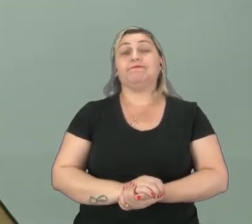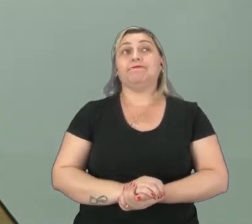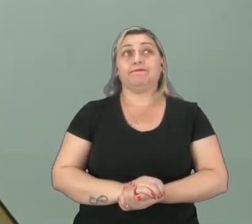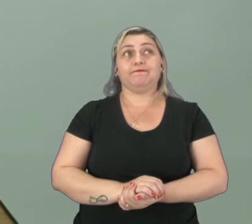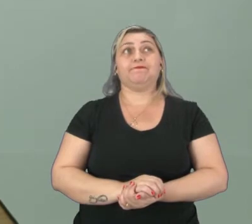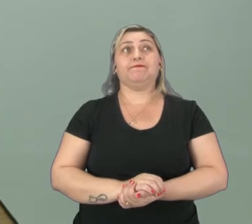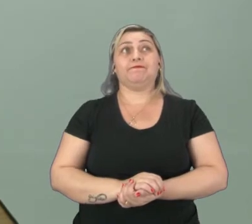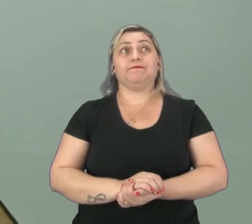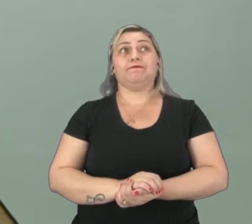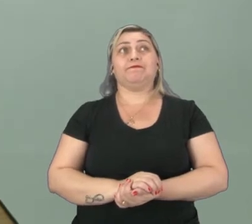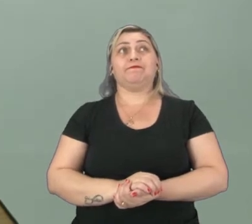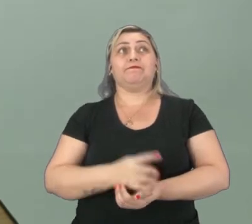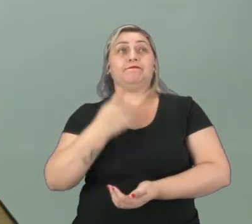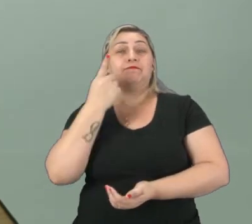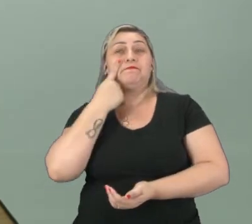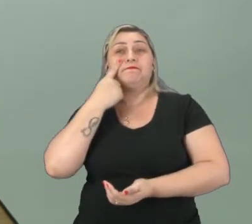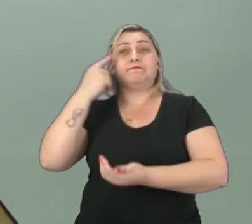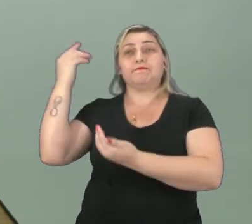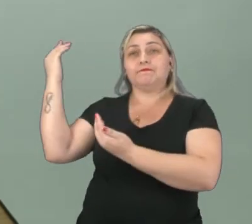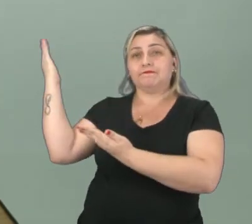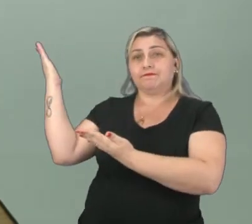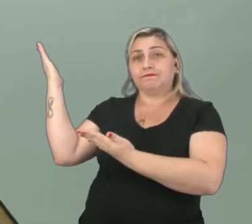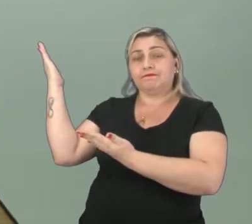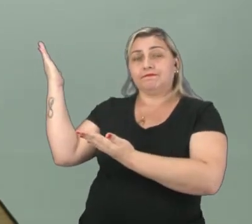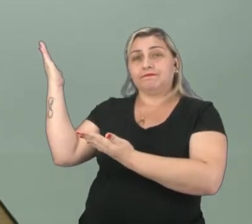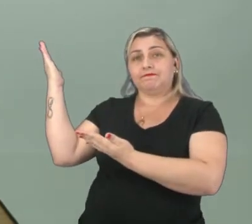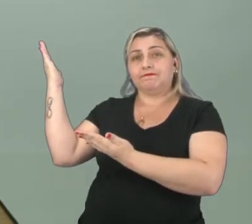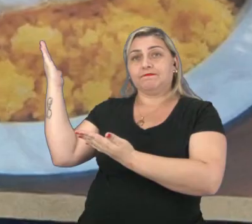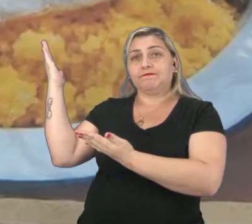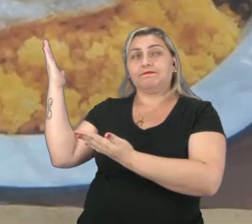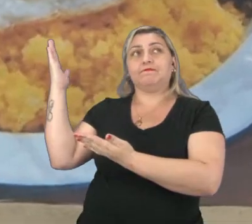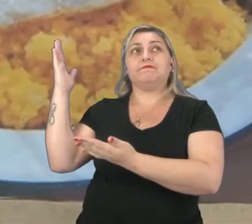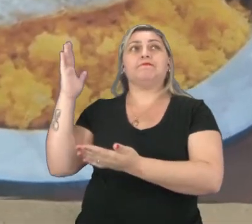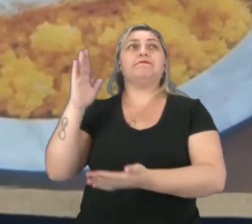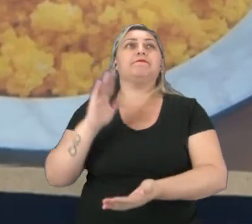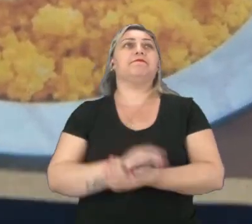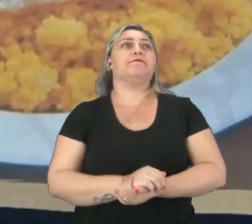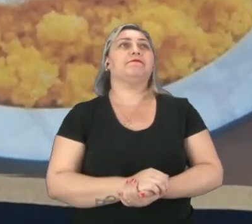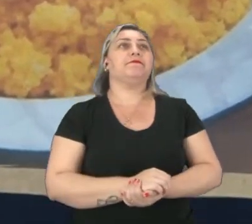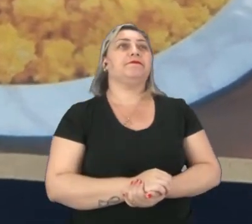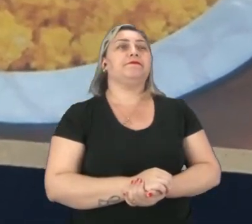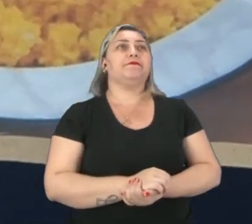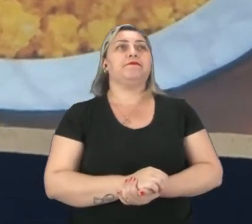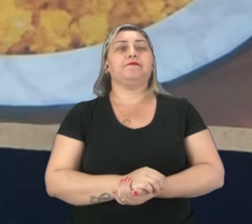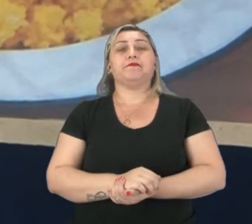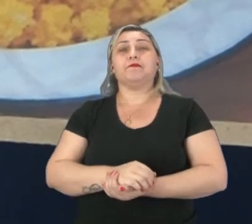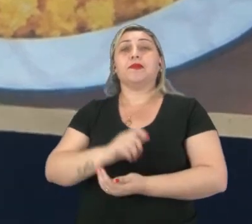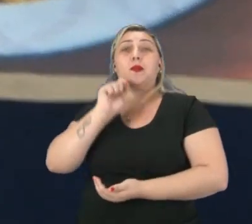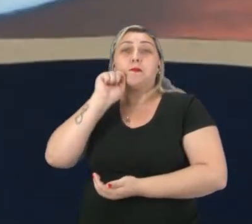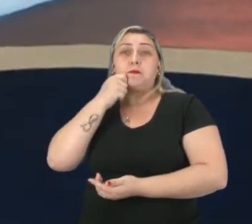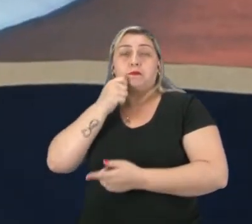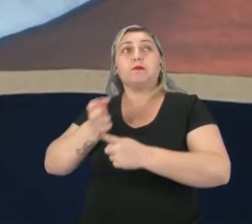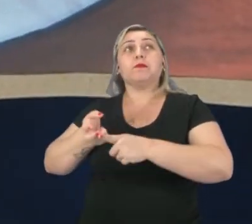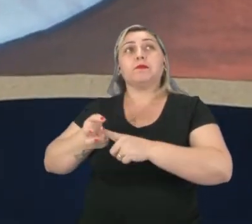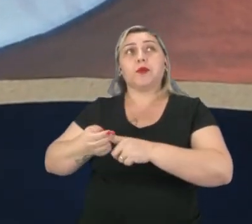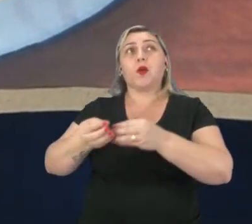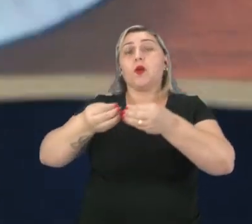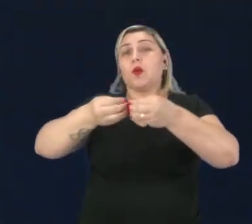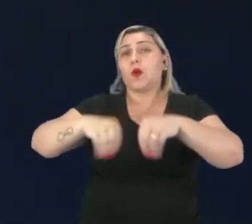baixaria é esse prato aqui, ó. É o nosso prato típico, né? Que é o prato